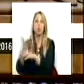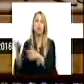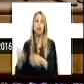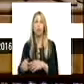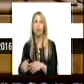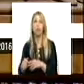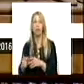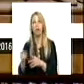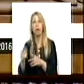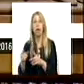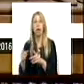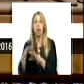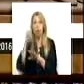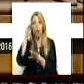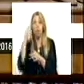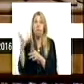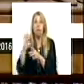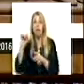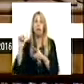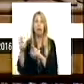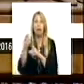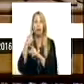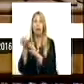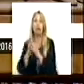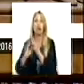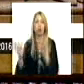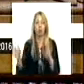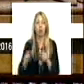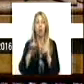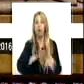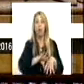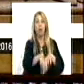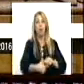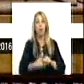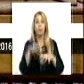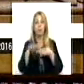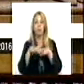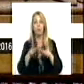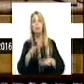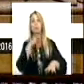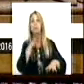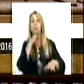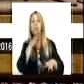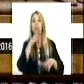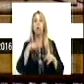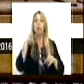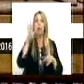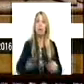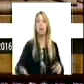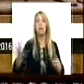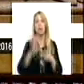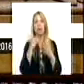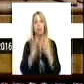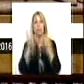mais fácil e rápido retorno. Assim se desmantelou a rede ferroviária nacional e assim se reduziu drasticamente